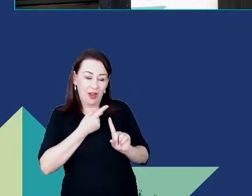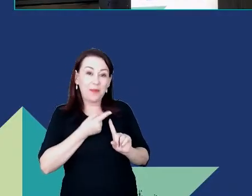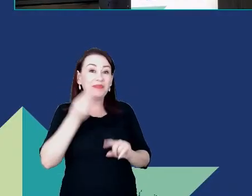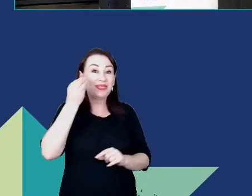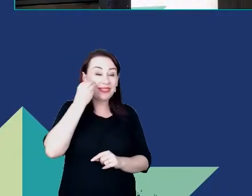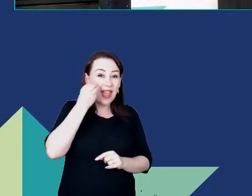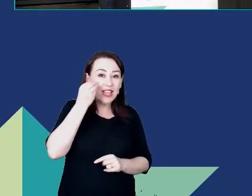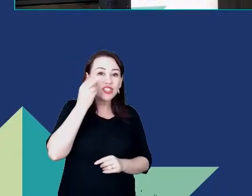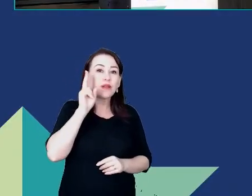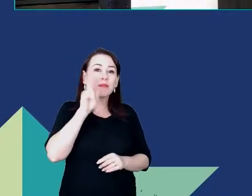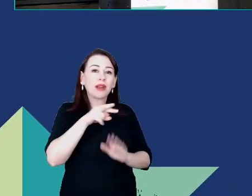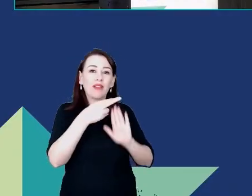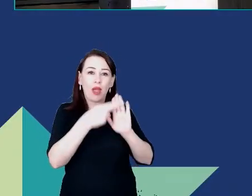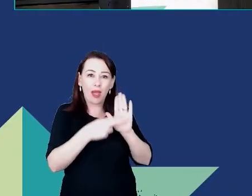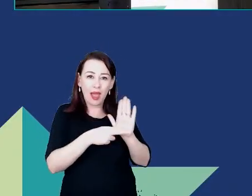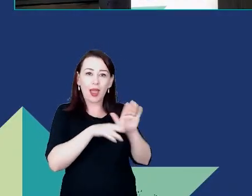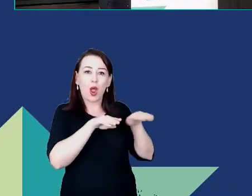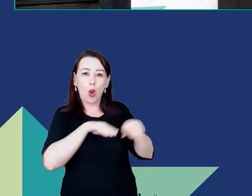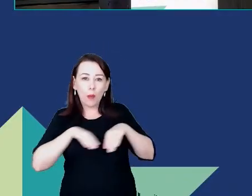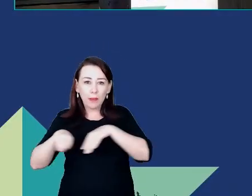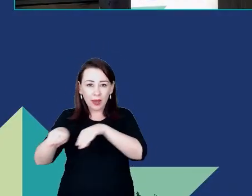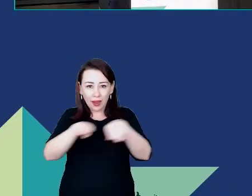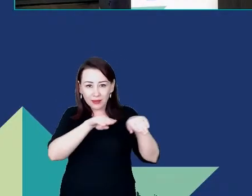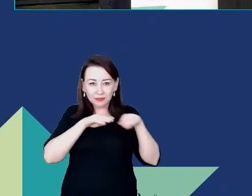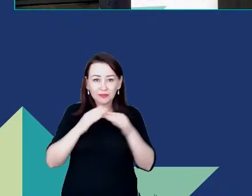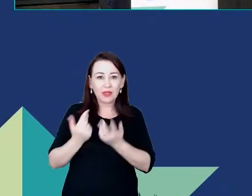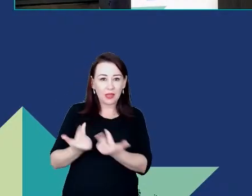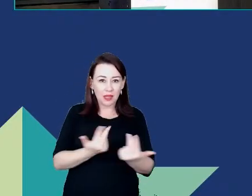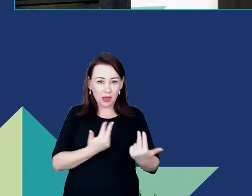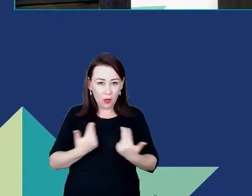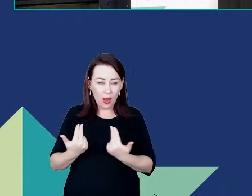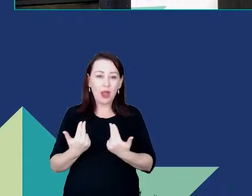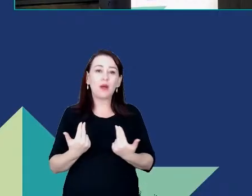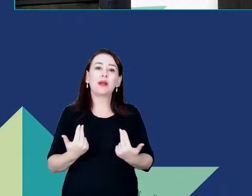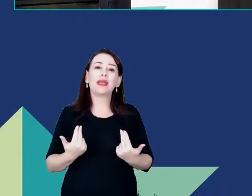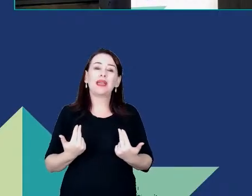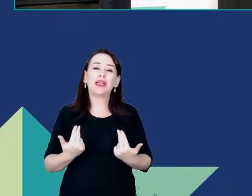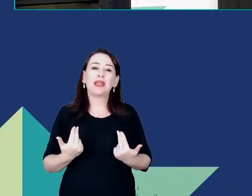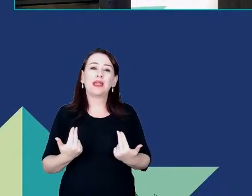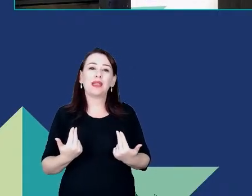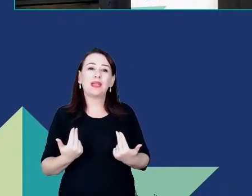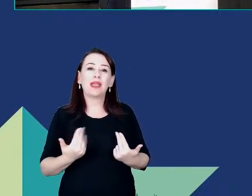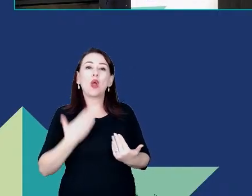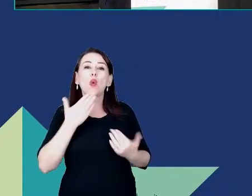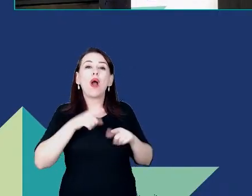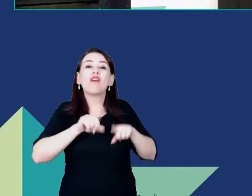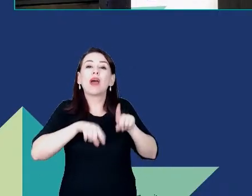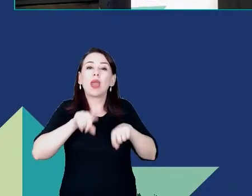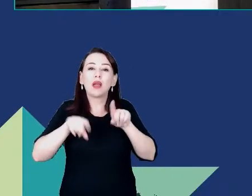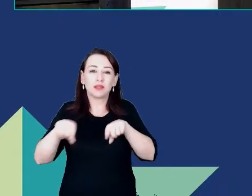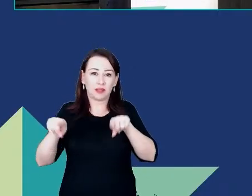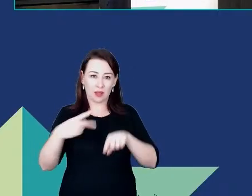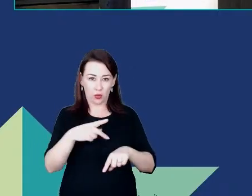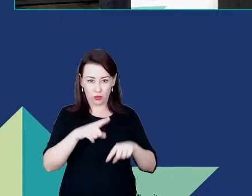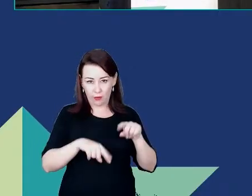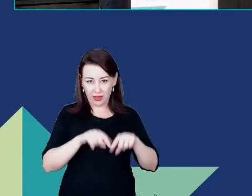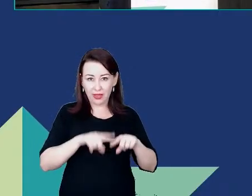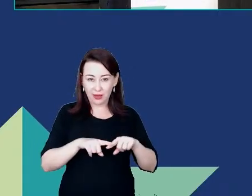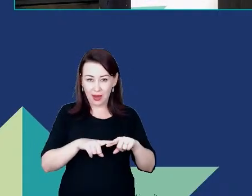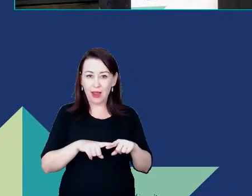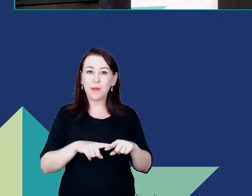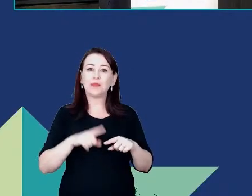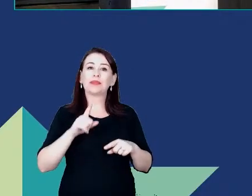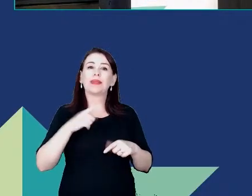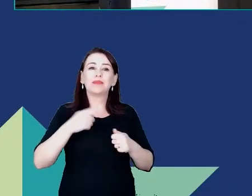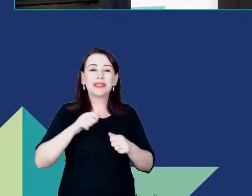parâmetros operacionais, verificar a trafegabilidade, né, e a trabalhabilidade desses materiais, coleta de amostras para ensaio de laboratório,